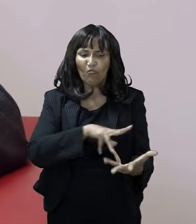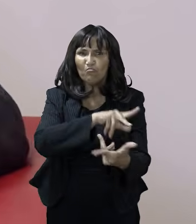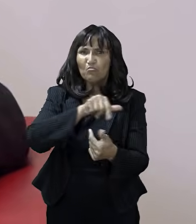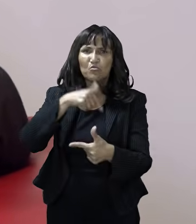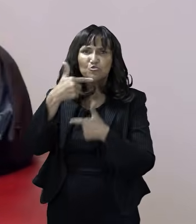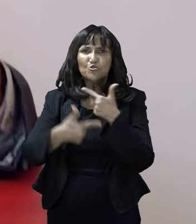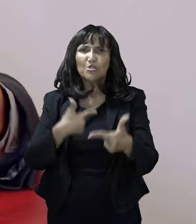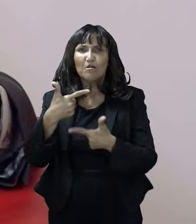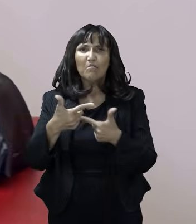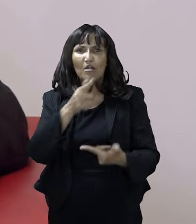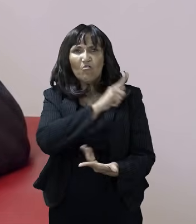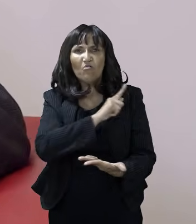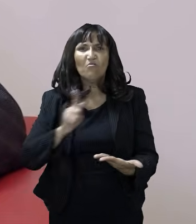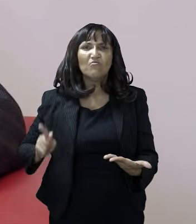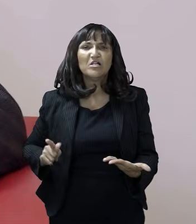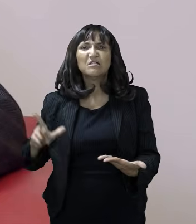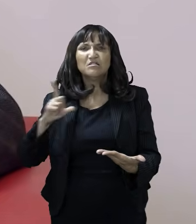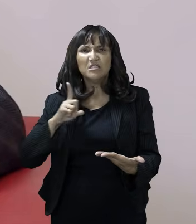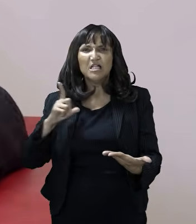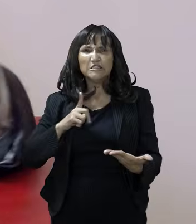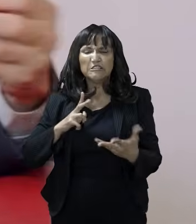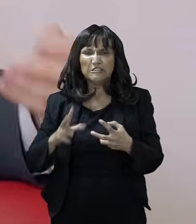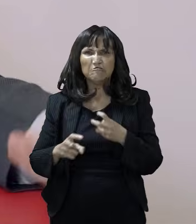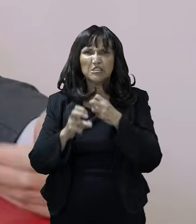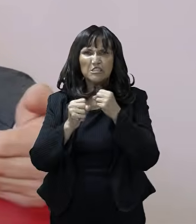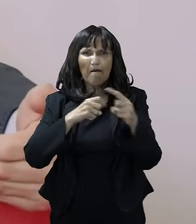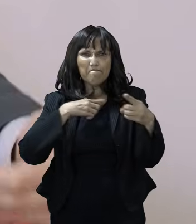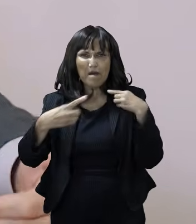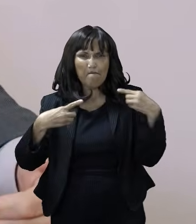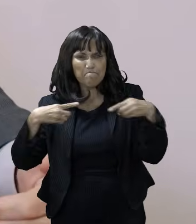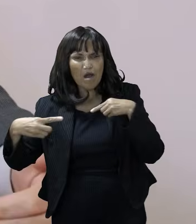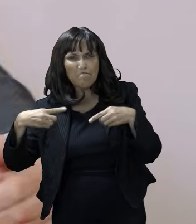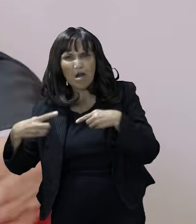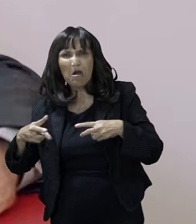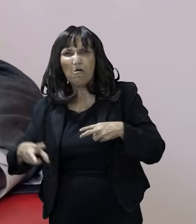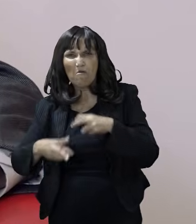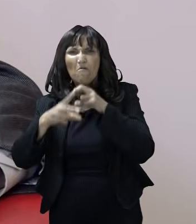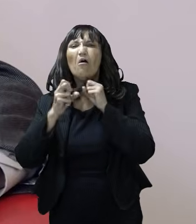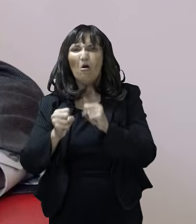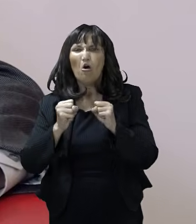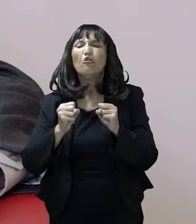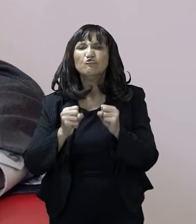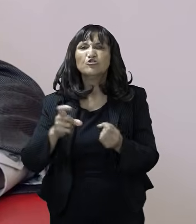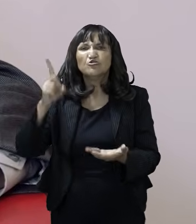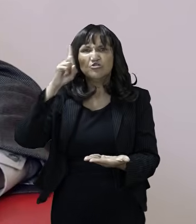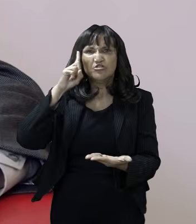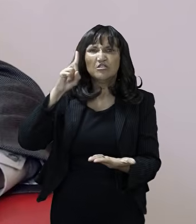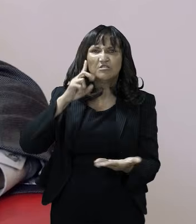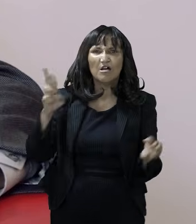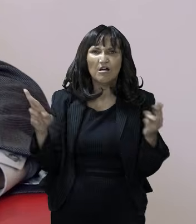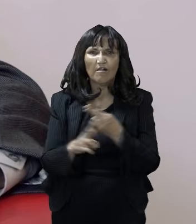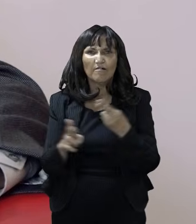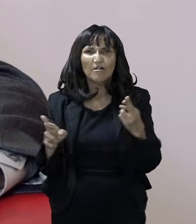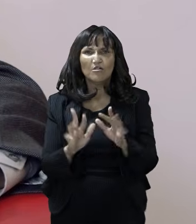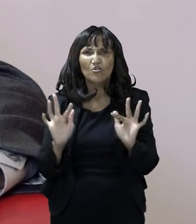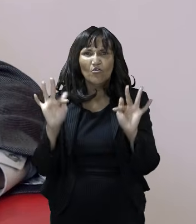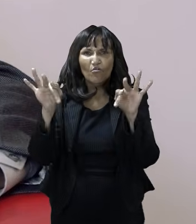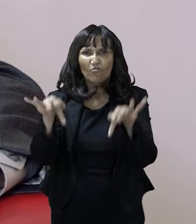o governo tem se debruçado em relação a isso, você vê que tem um debate muito forte em relação ao fim